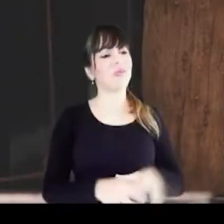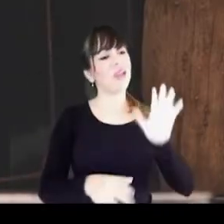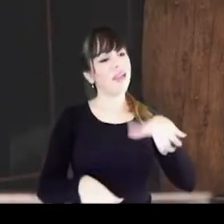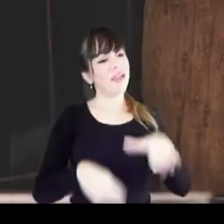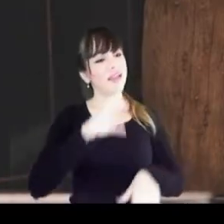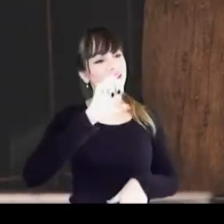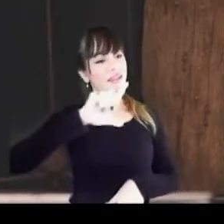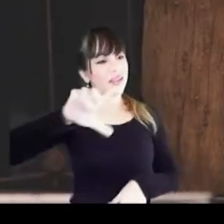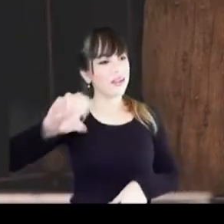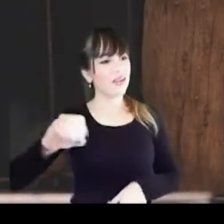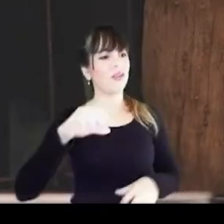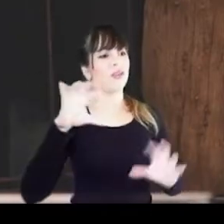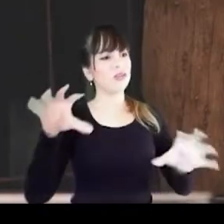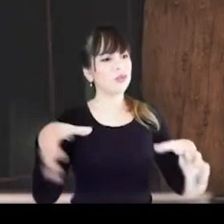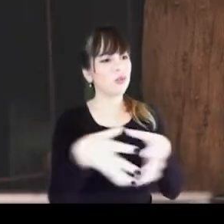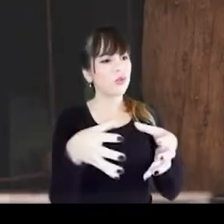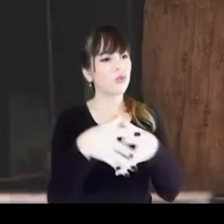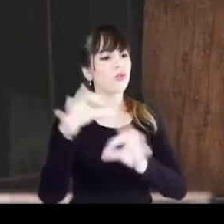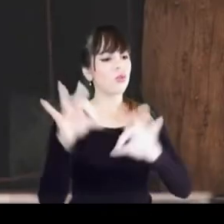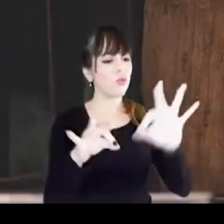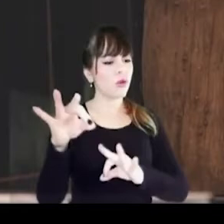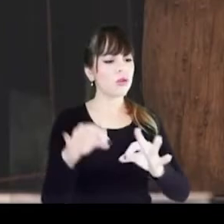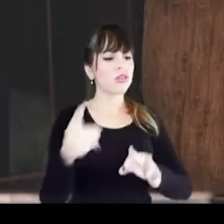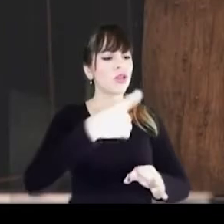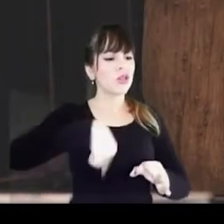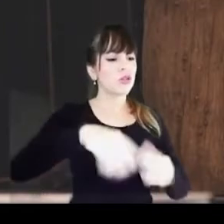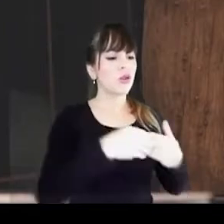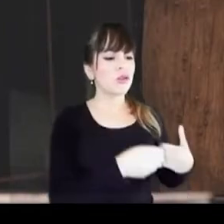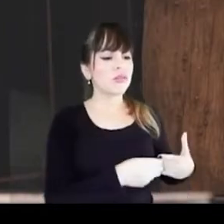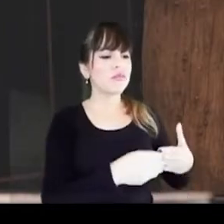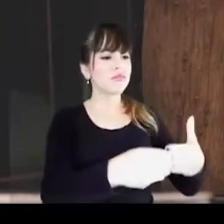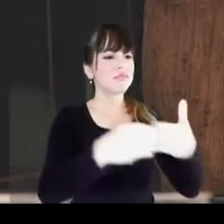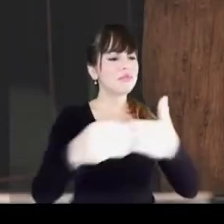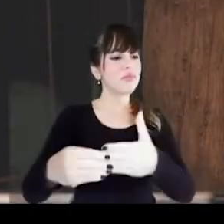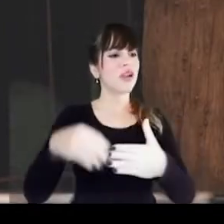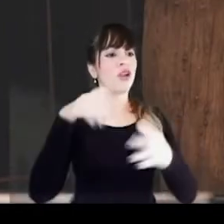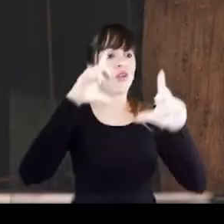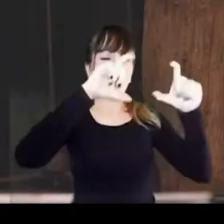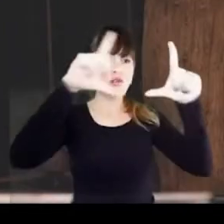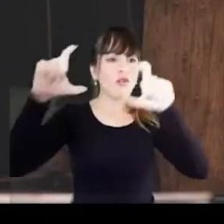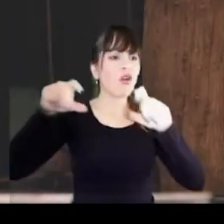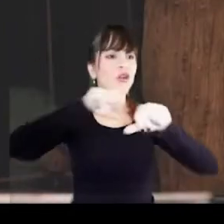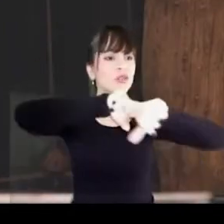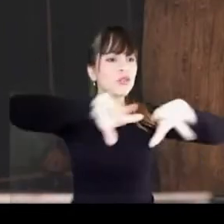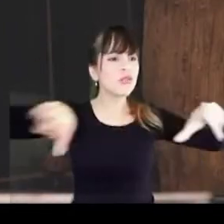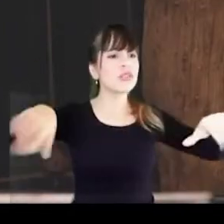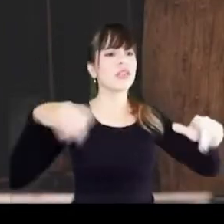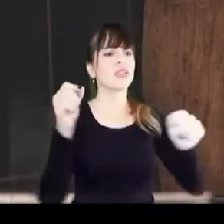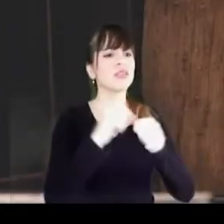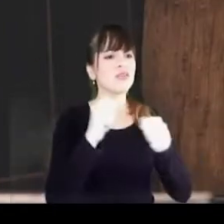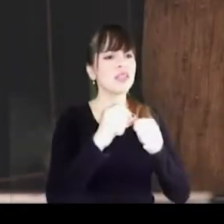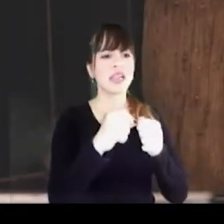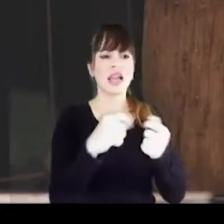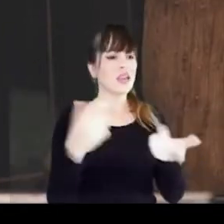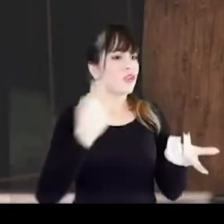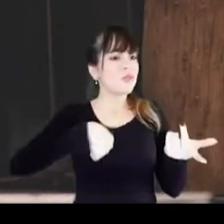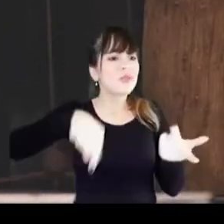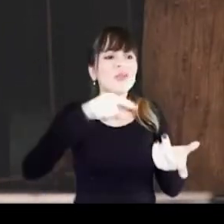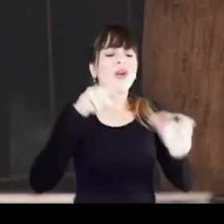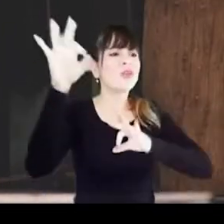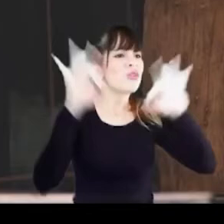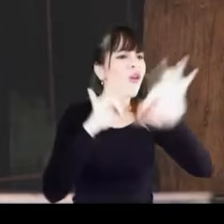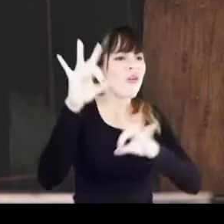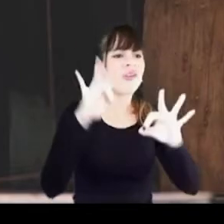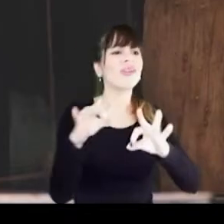assim: Heloísa, que é Elô, e demais expressionistas. Aí estão em fotos algum momento nos quais nem vocês